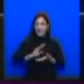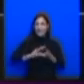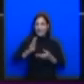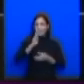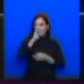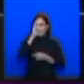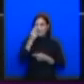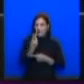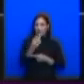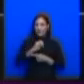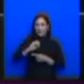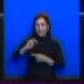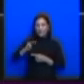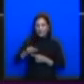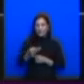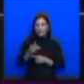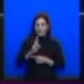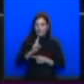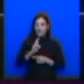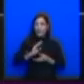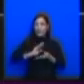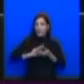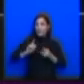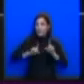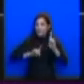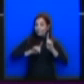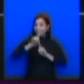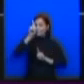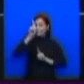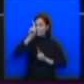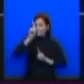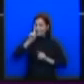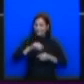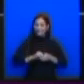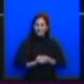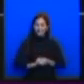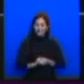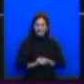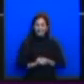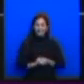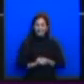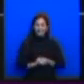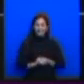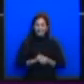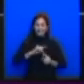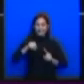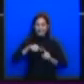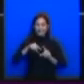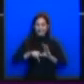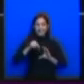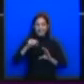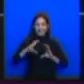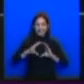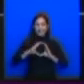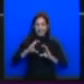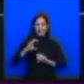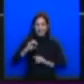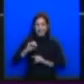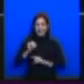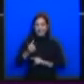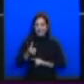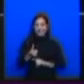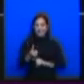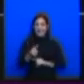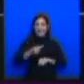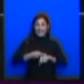Prêmio estimado em 200 milhões de reais. É prêmio recorde. Vem chegando bola sorteada